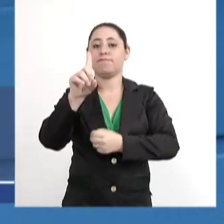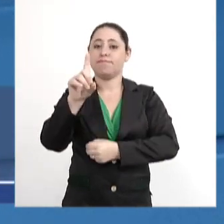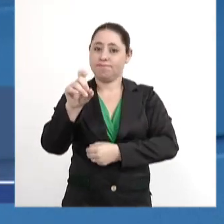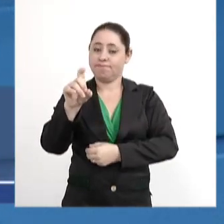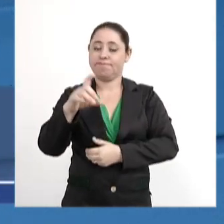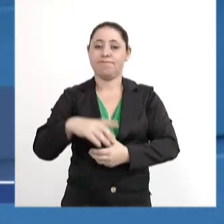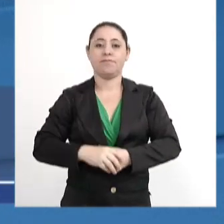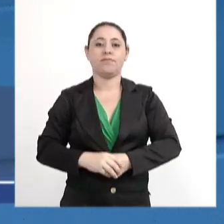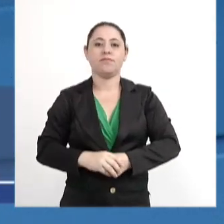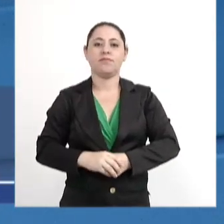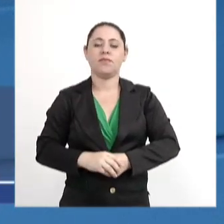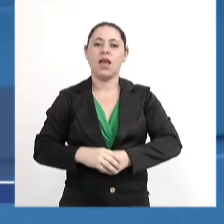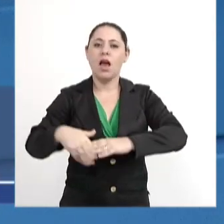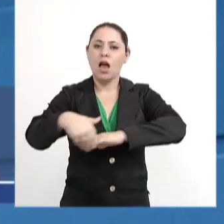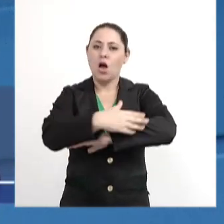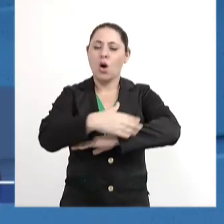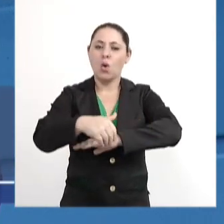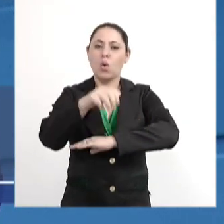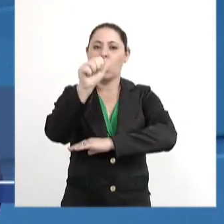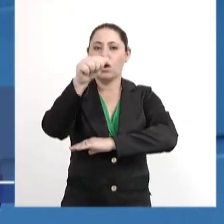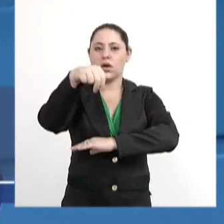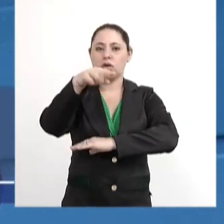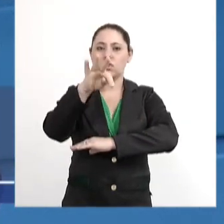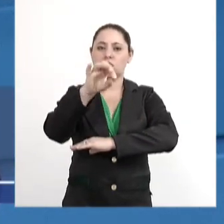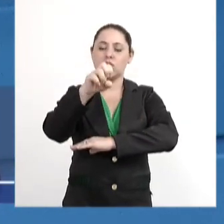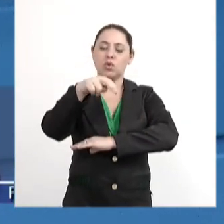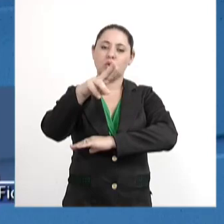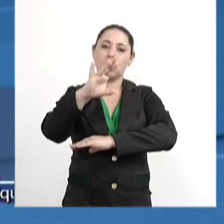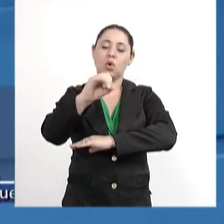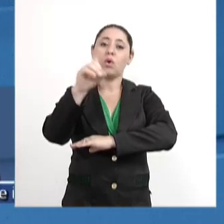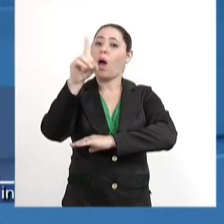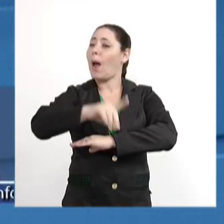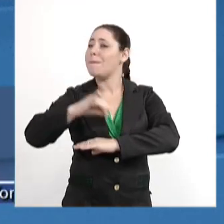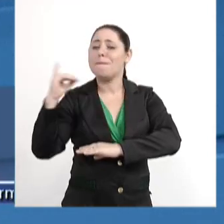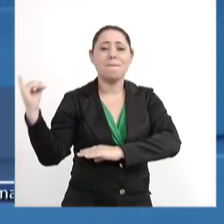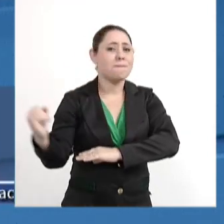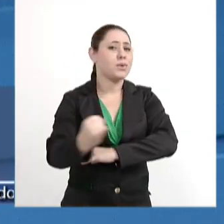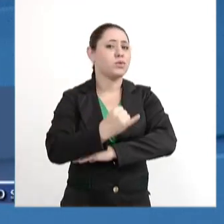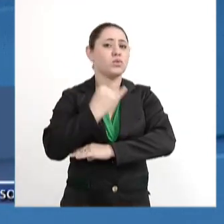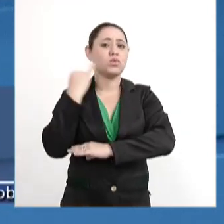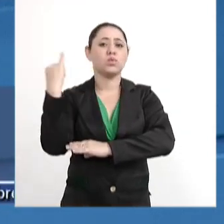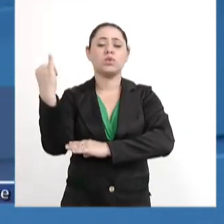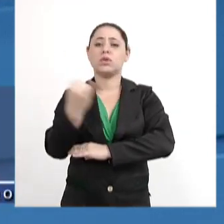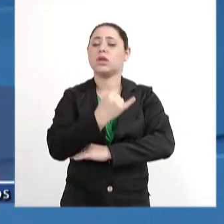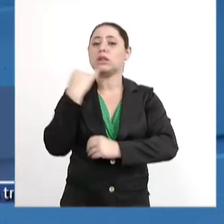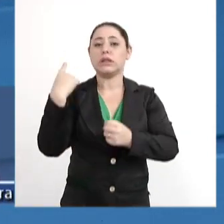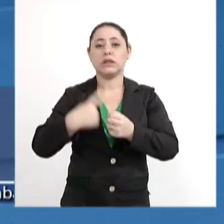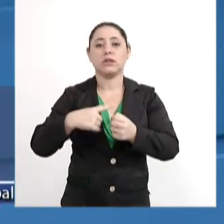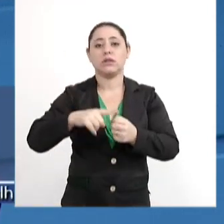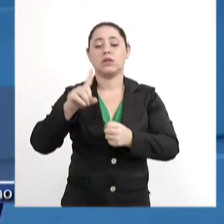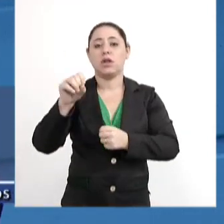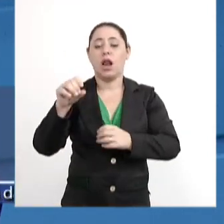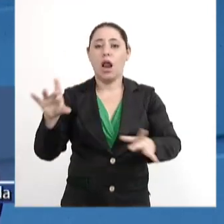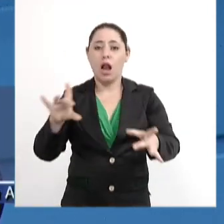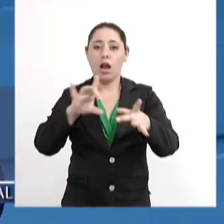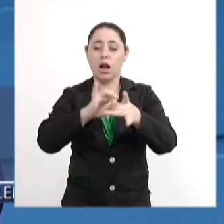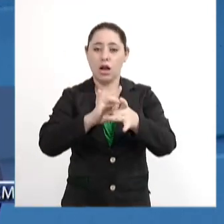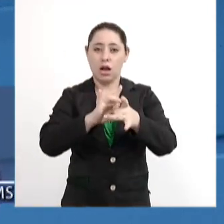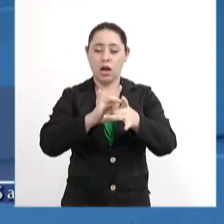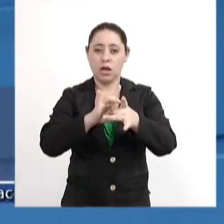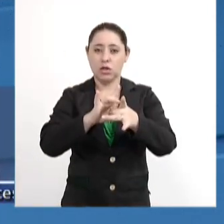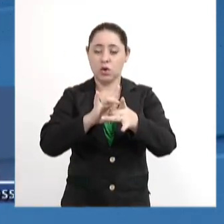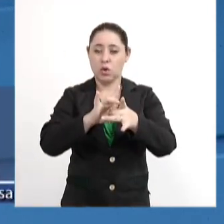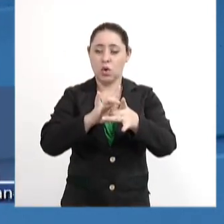A rua Antônio Emílio de Figueiredo é de fundamental importância, de intenso tráfego, liga a região do